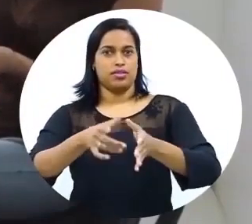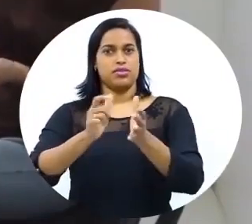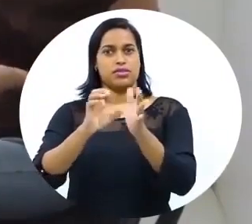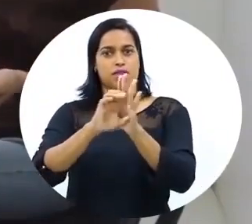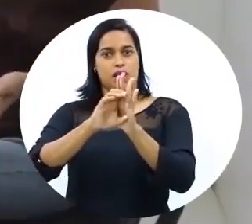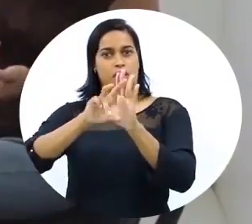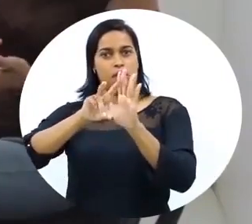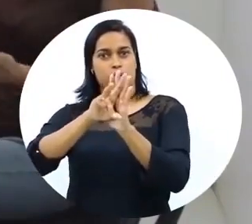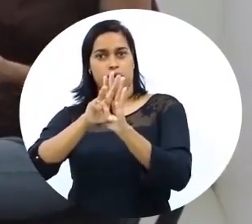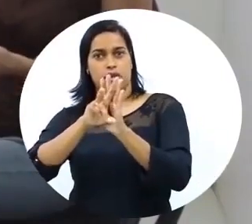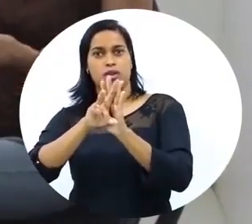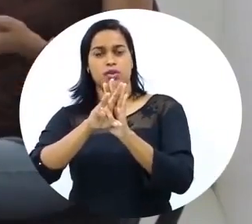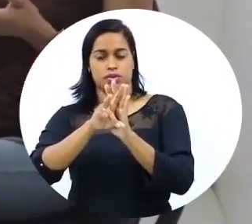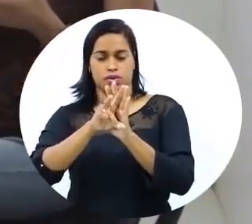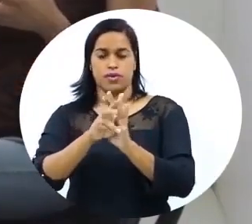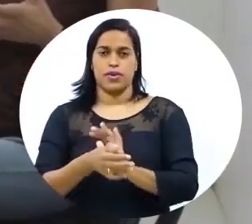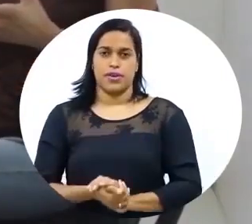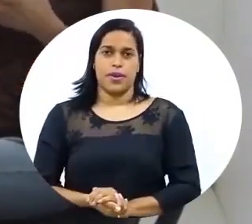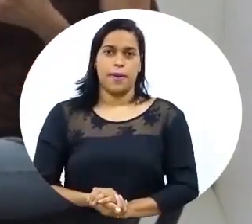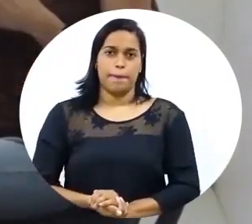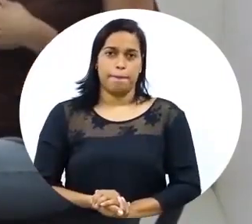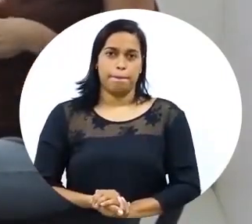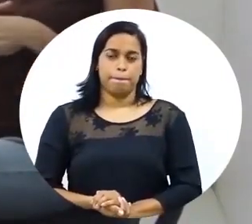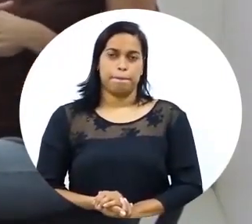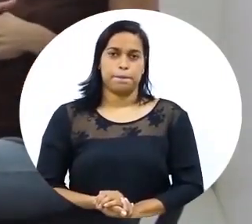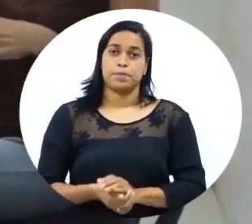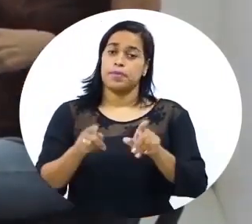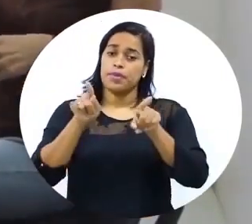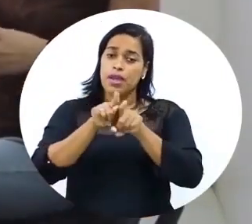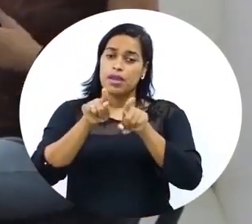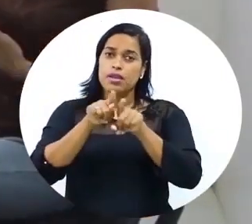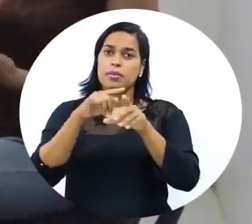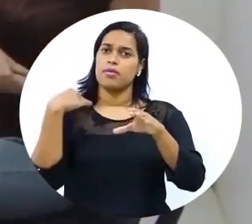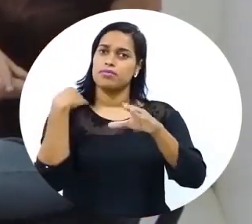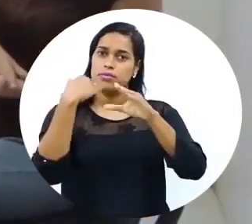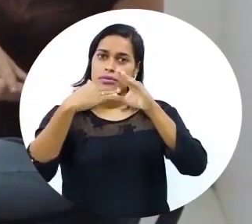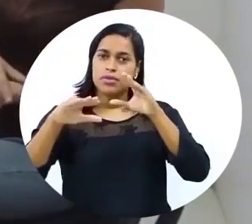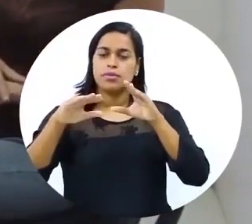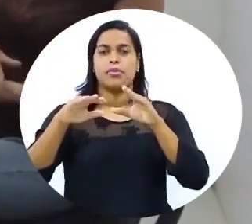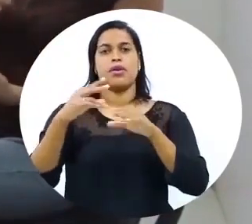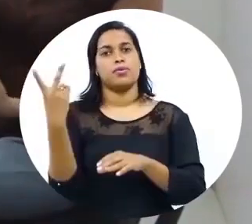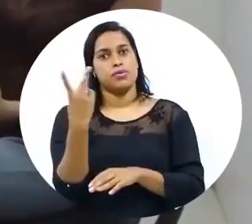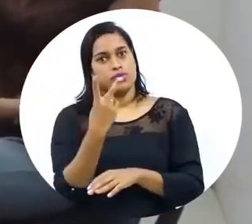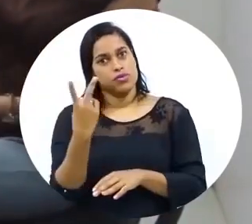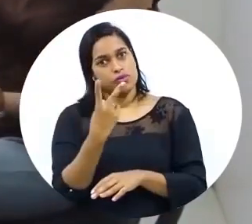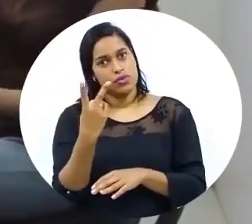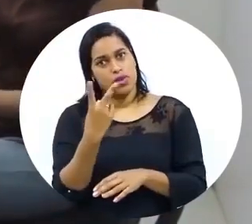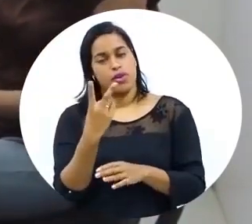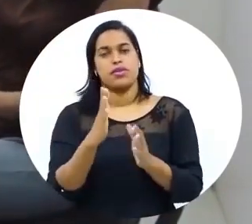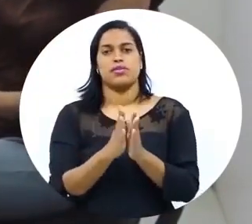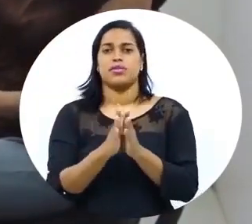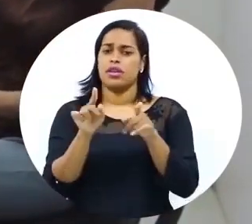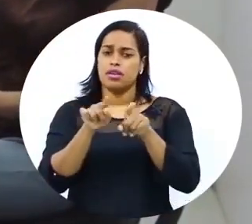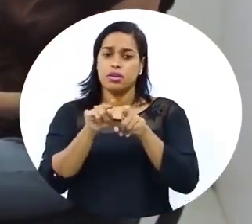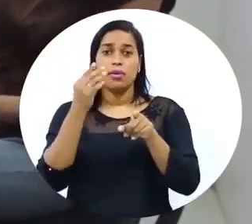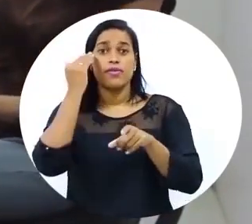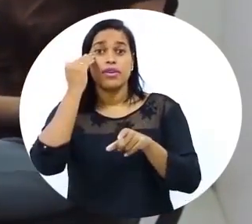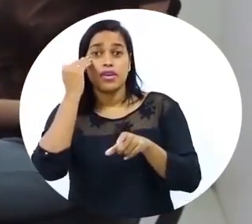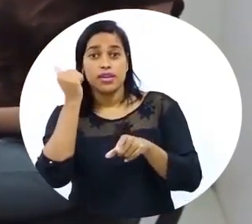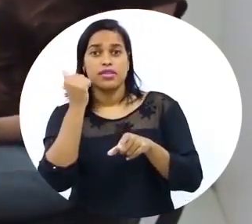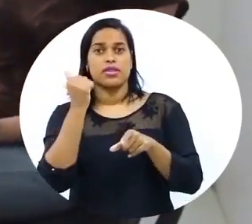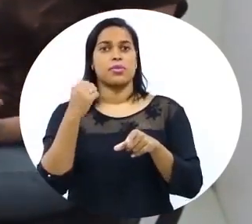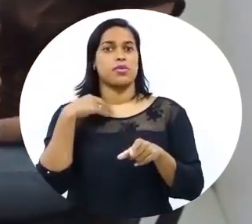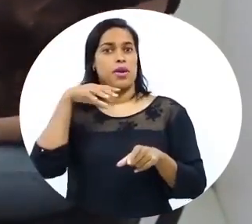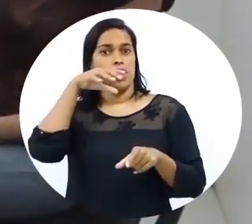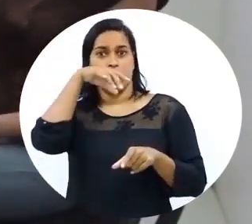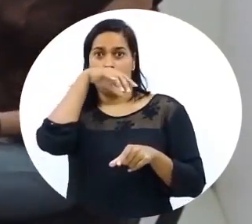mãos lá na portaria, né? E vai poder enviar isso também eletronicamente. Como também ficar sabendo de forma